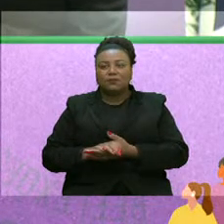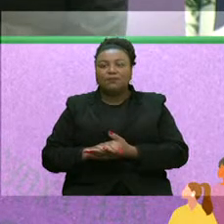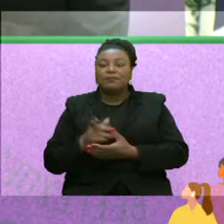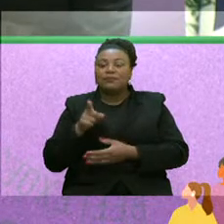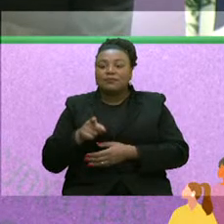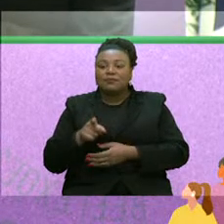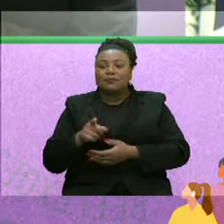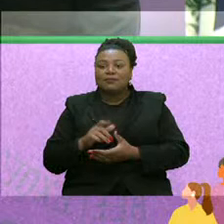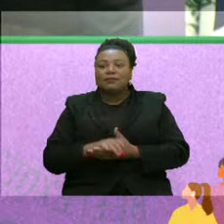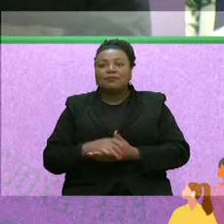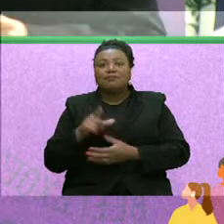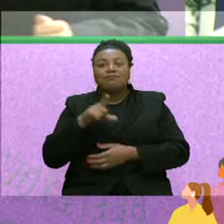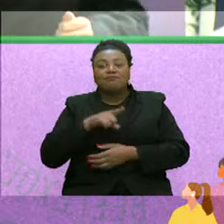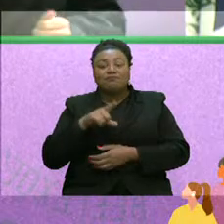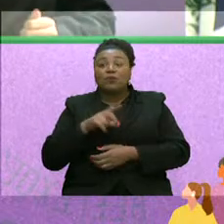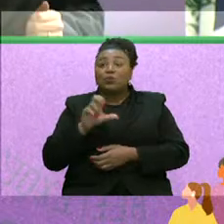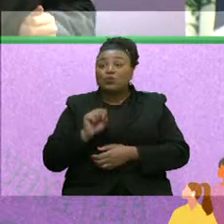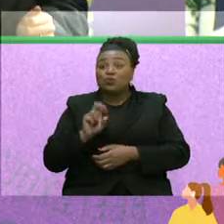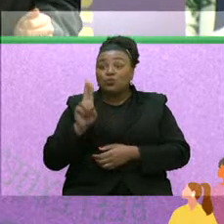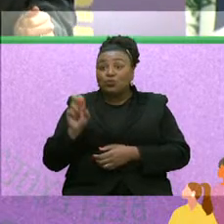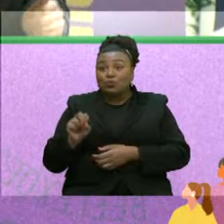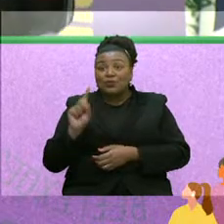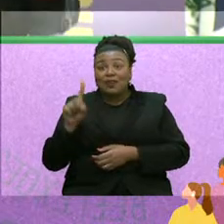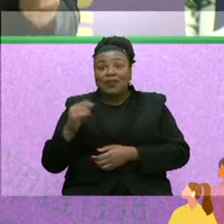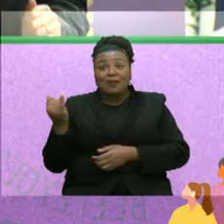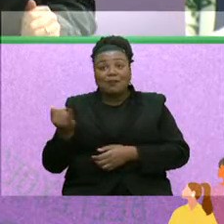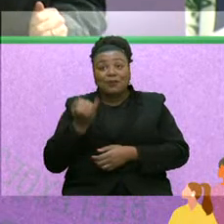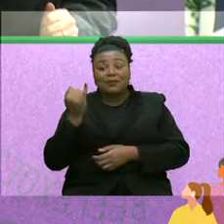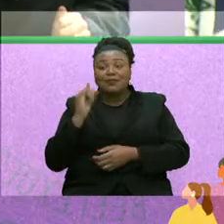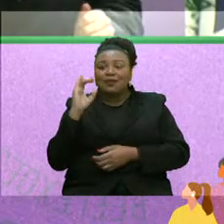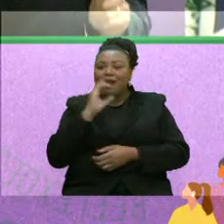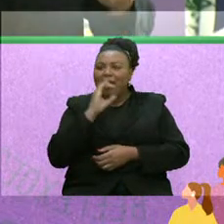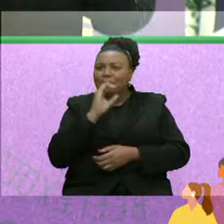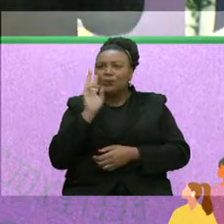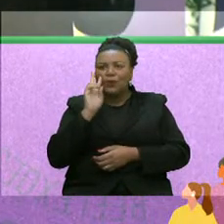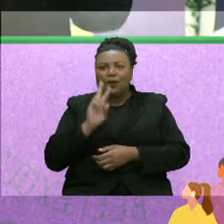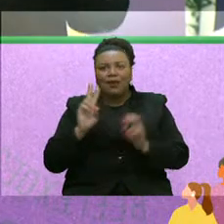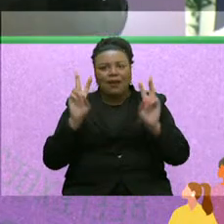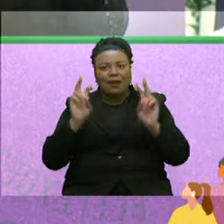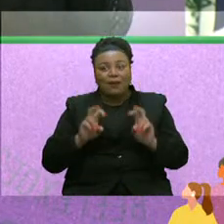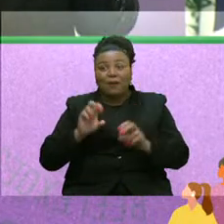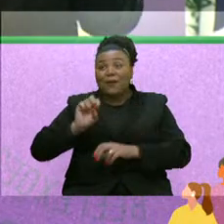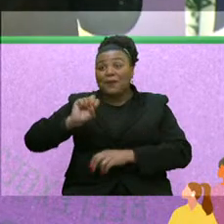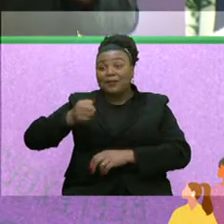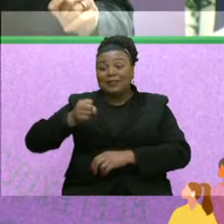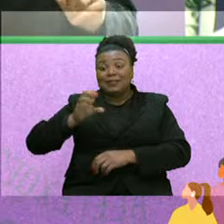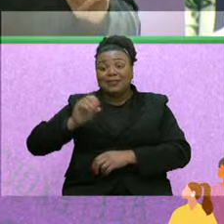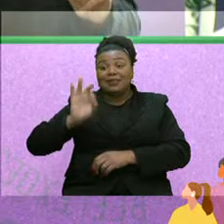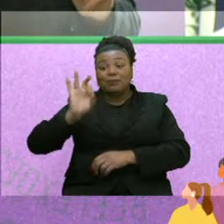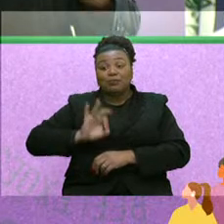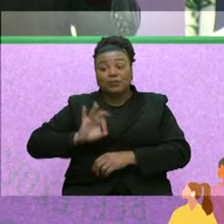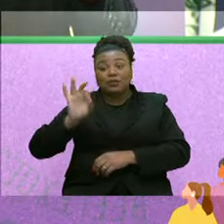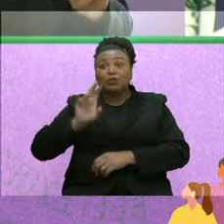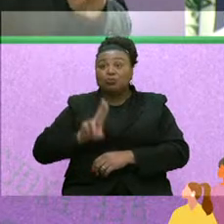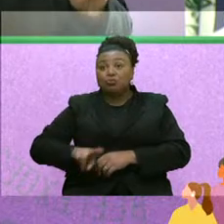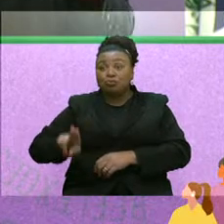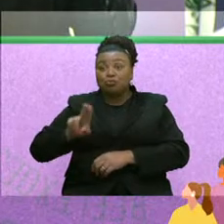A satisfação com o SUS, é importante a gente dar uma olhadinha rápida nesse tema. Os 80% que usam o